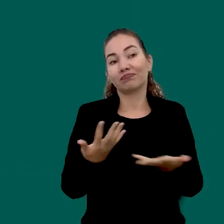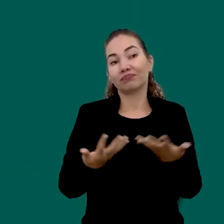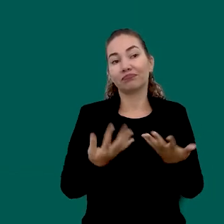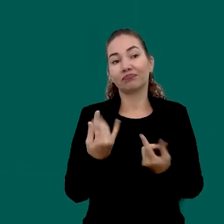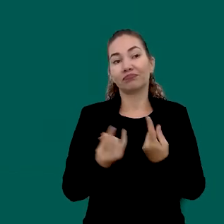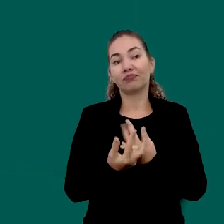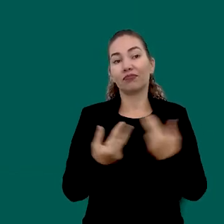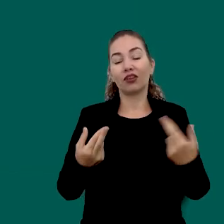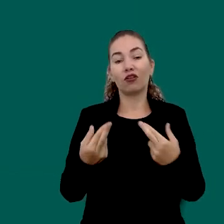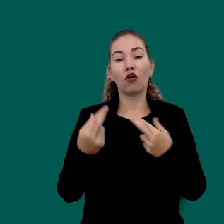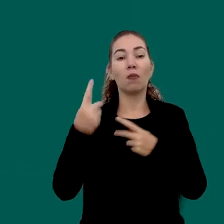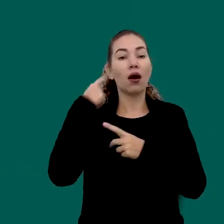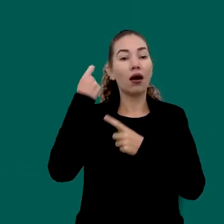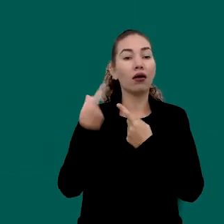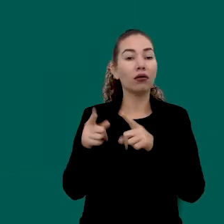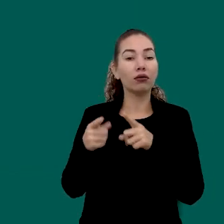quarta-feira,